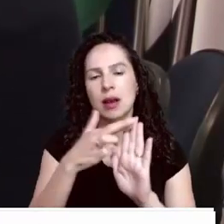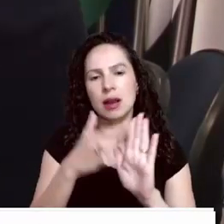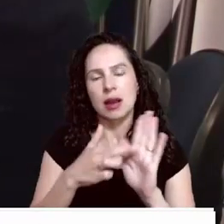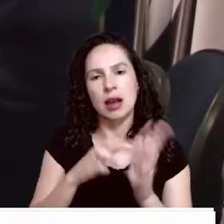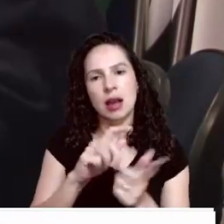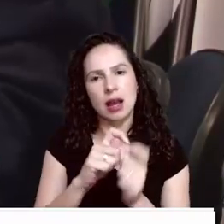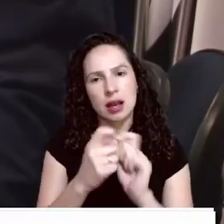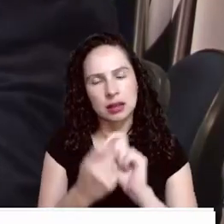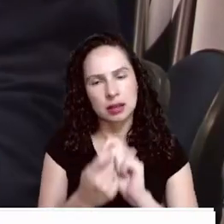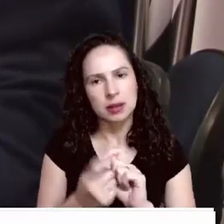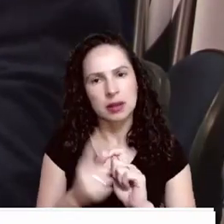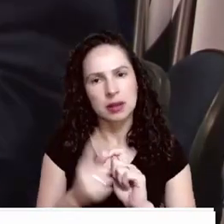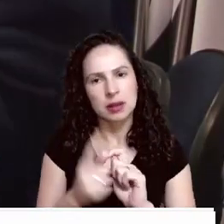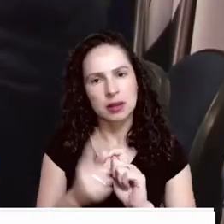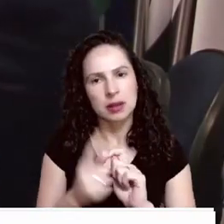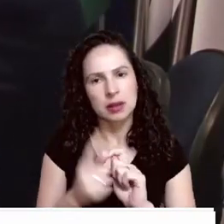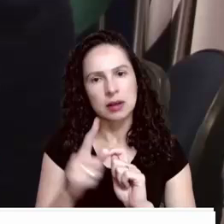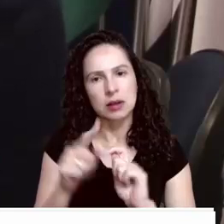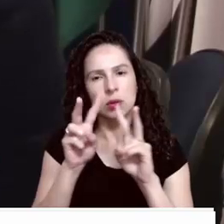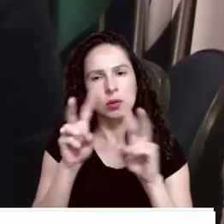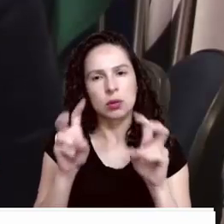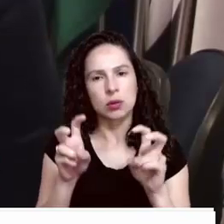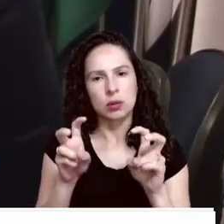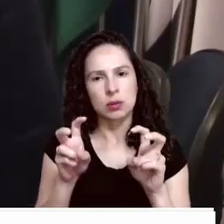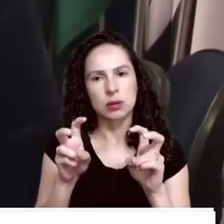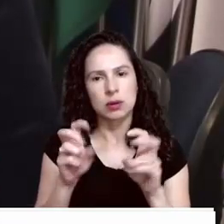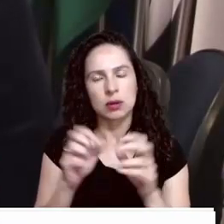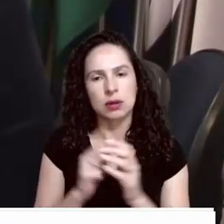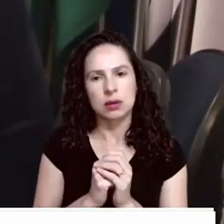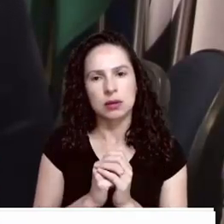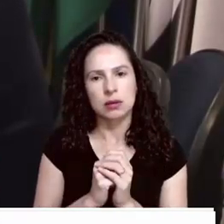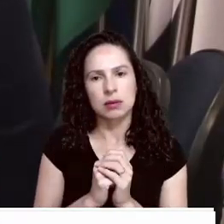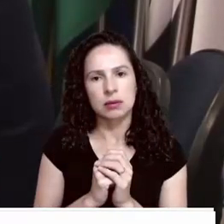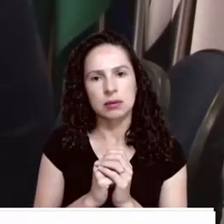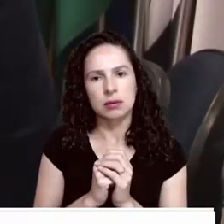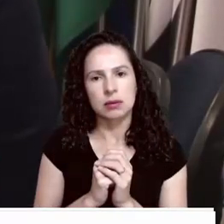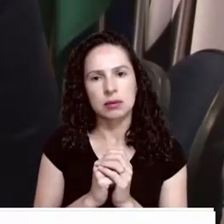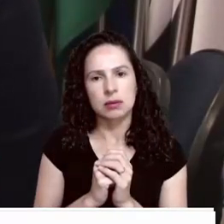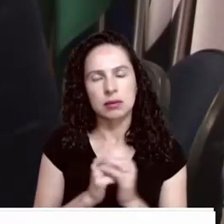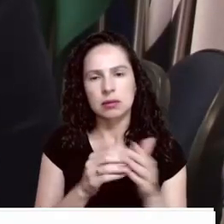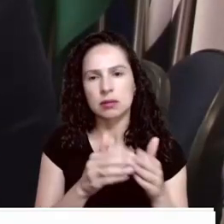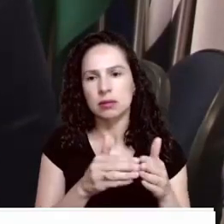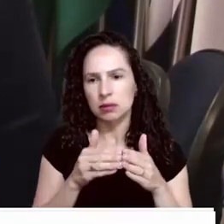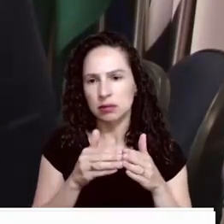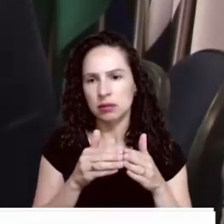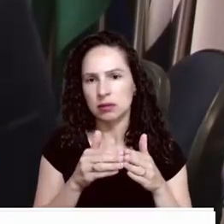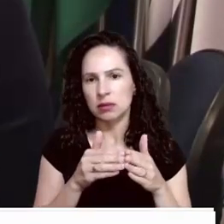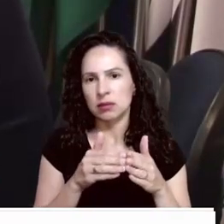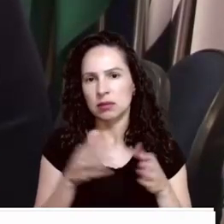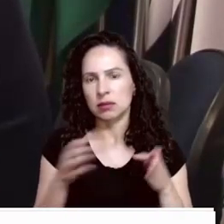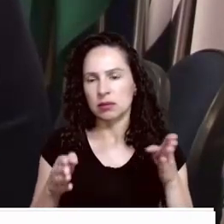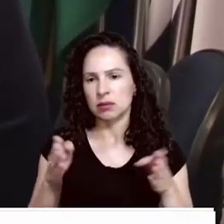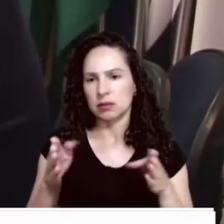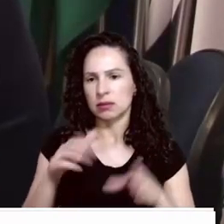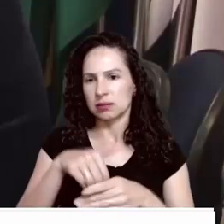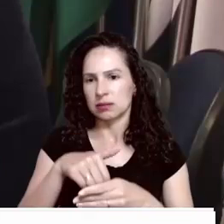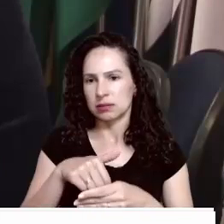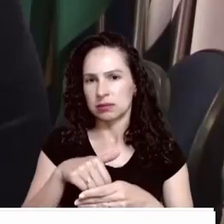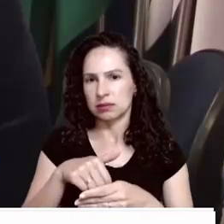questão do recesso parlamentar. Não está